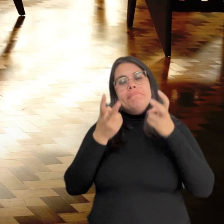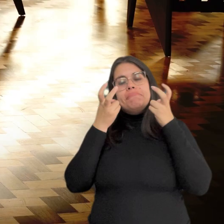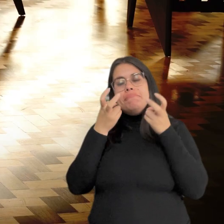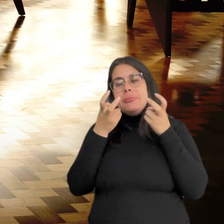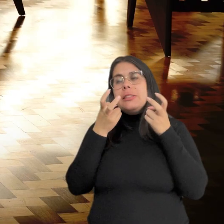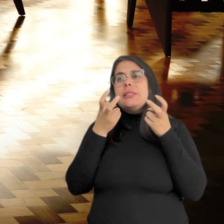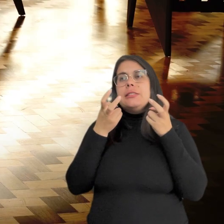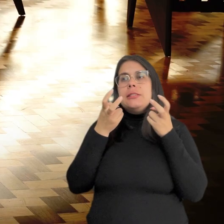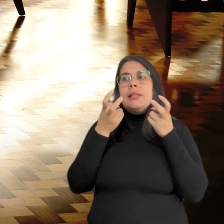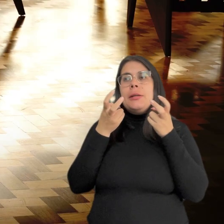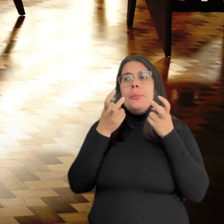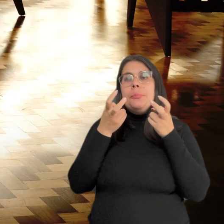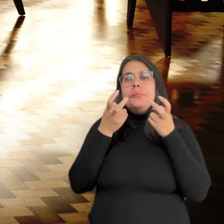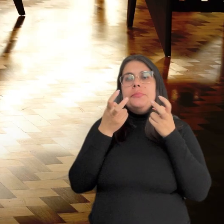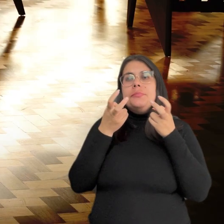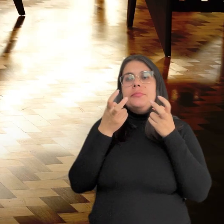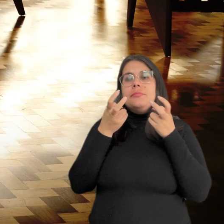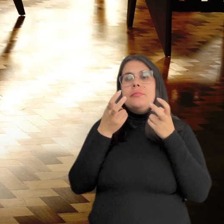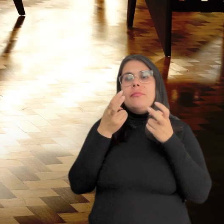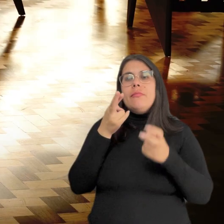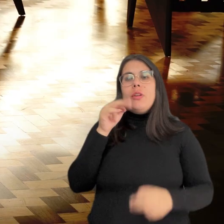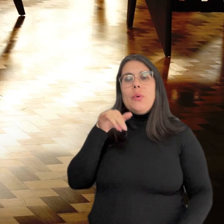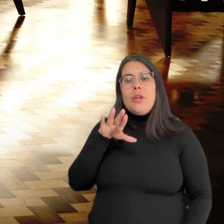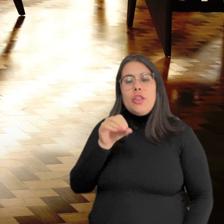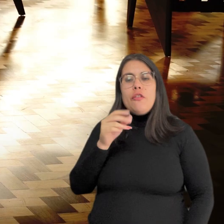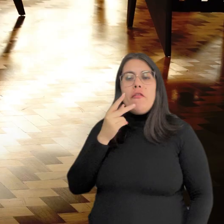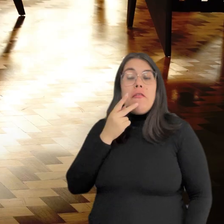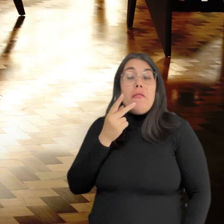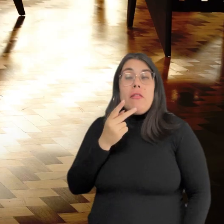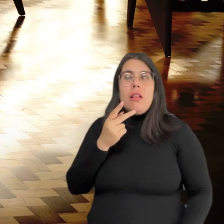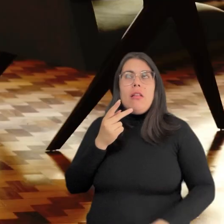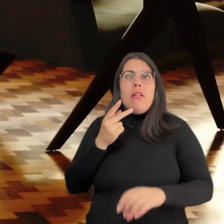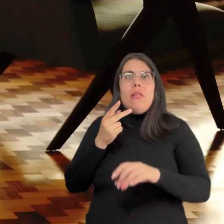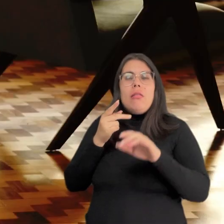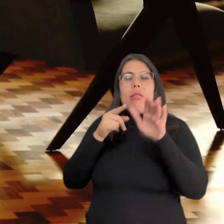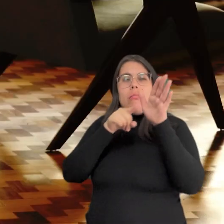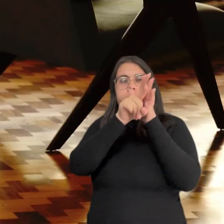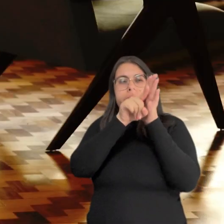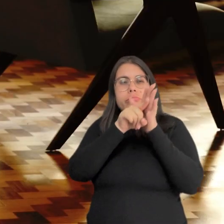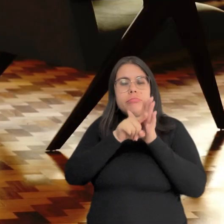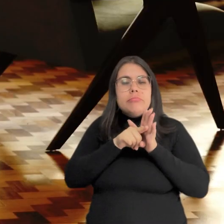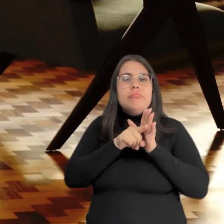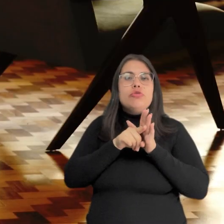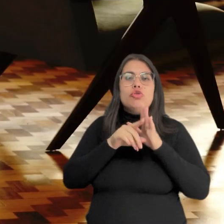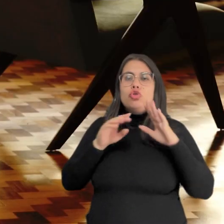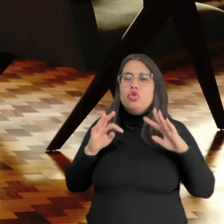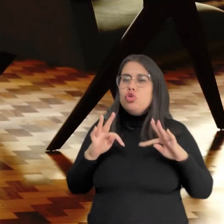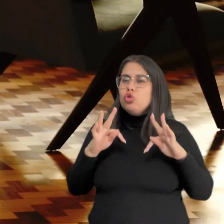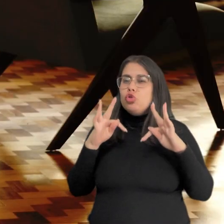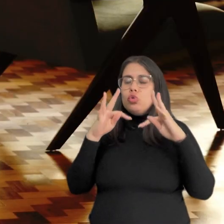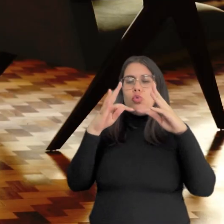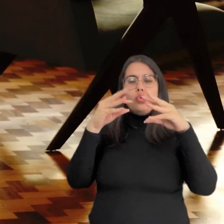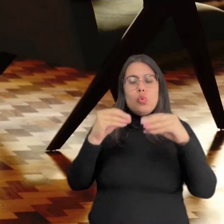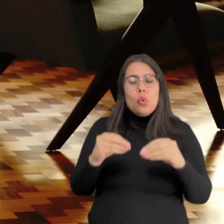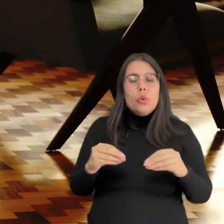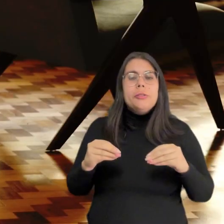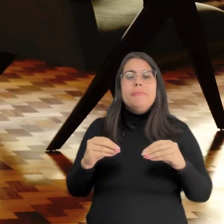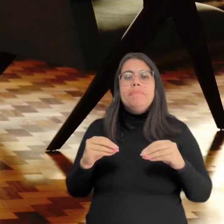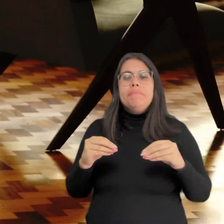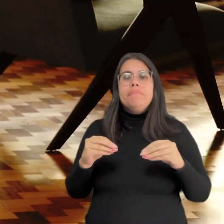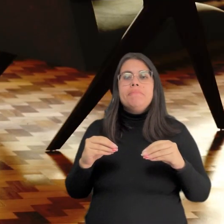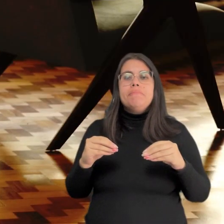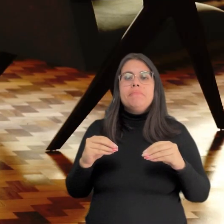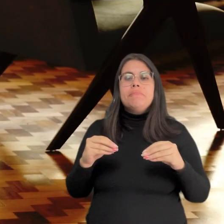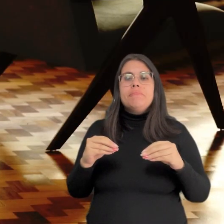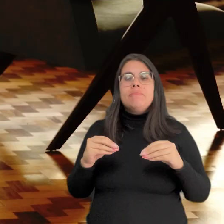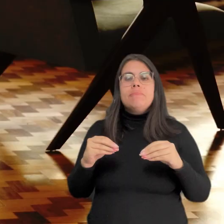colocado e na prospecção também. A prospecção, o que é a prospecção? É a descoberta